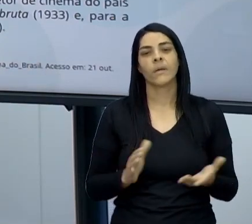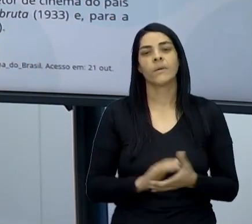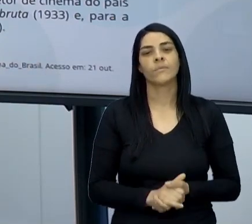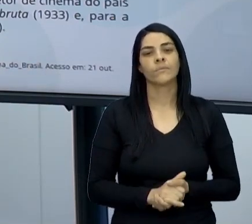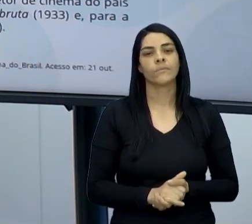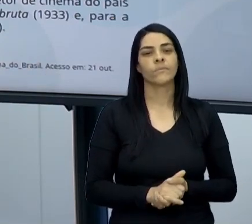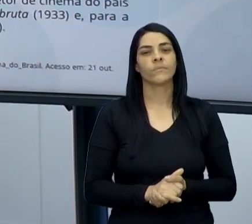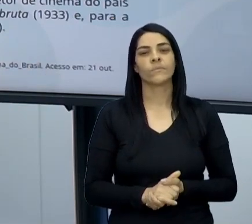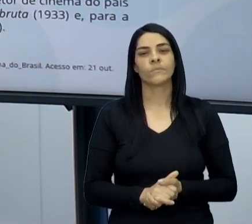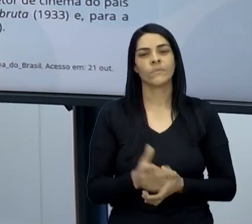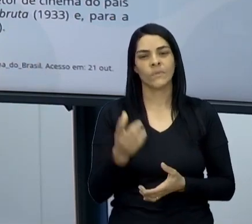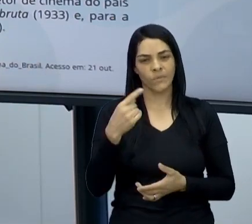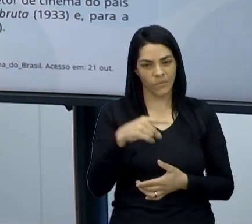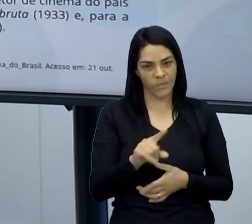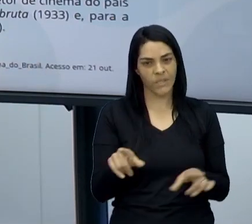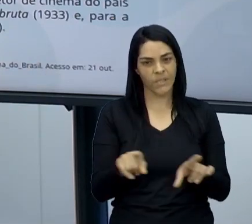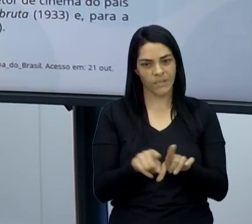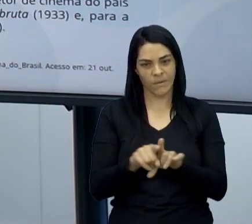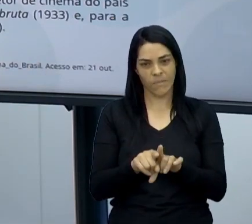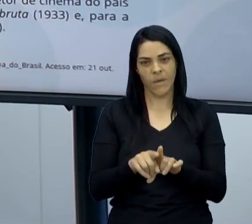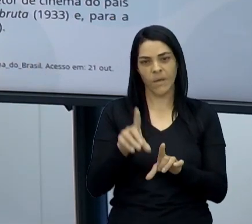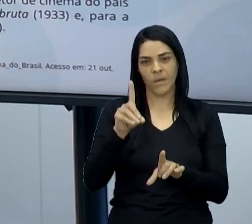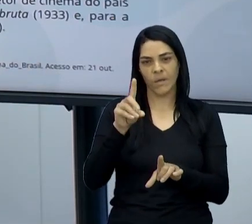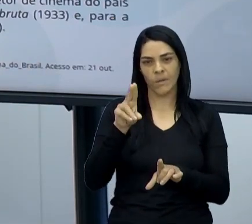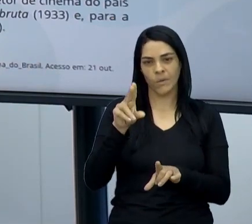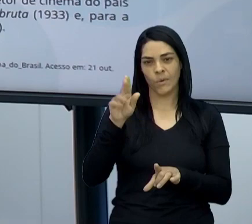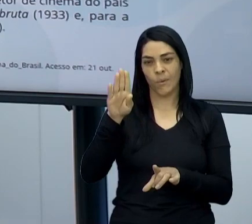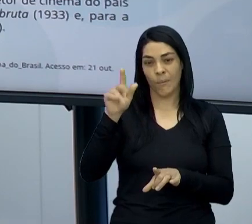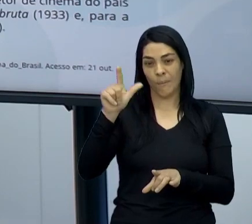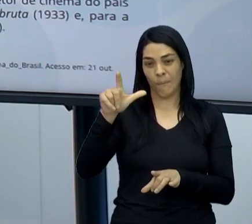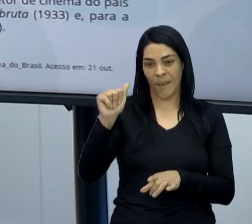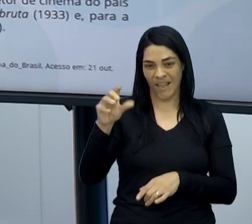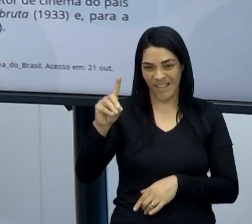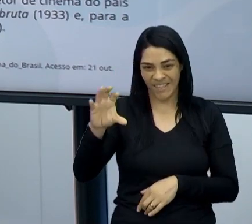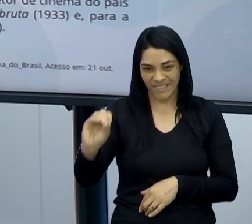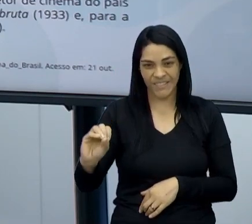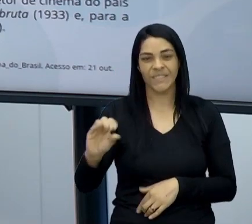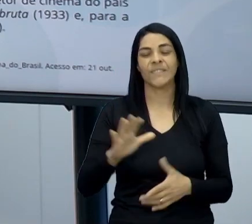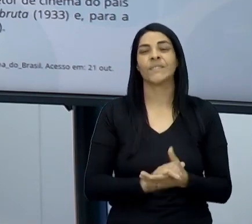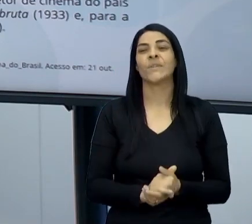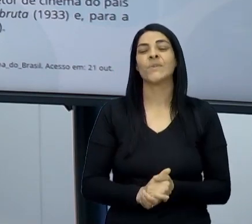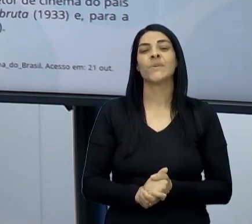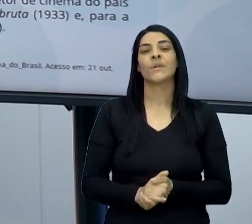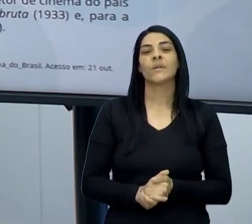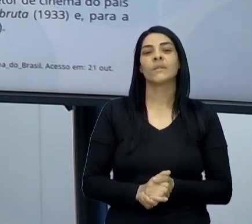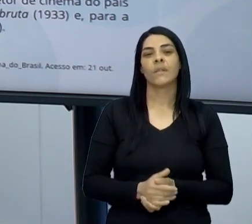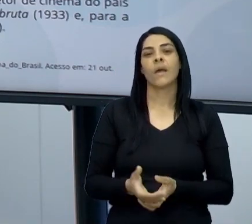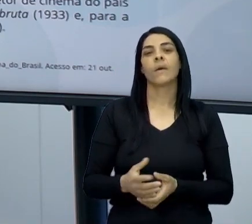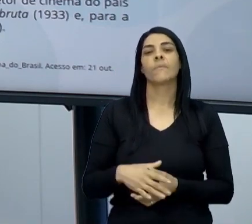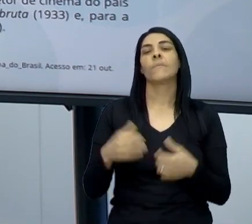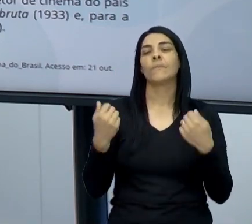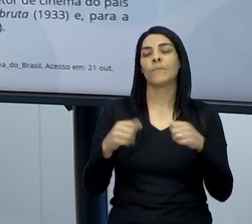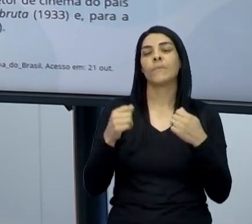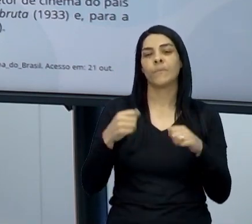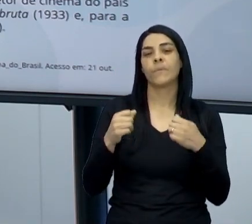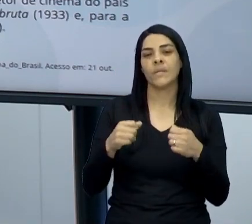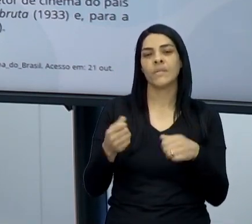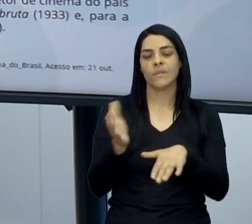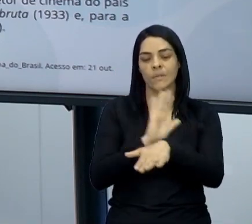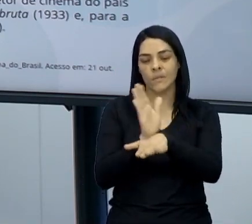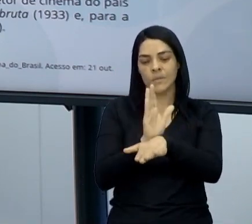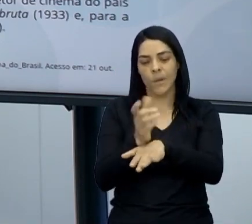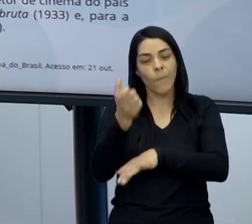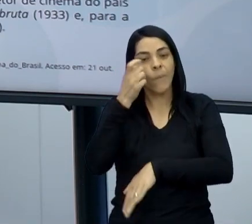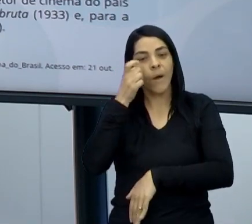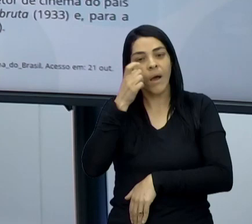você deve preferir filme dublado, né? Vê o filme com som original, assiste o som original. Você tem a dimensão